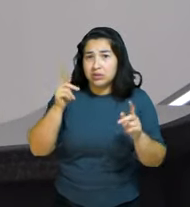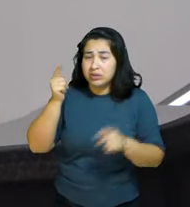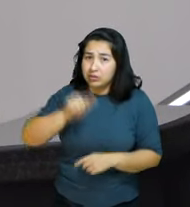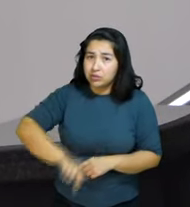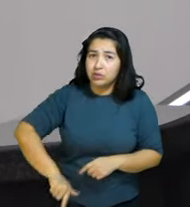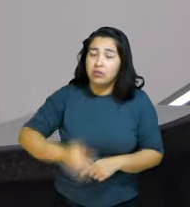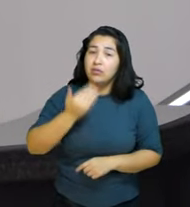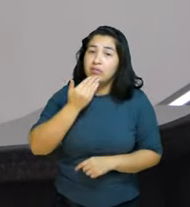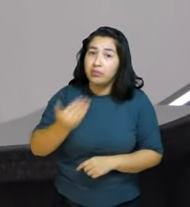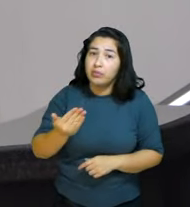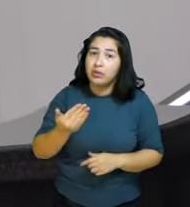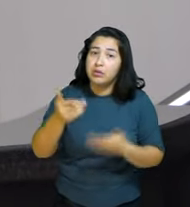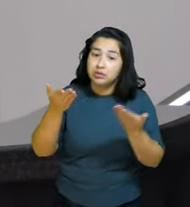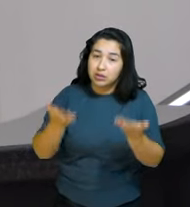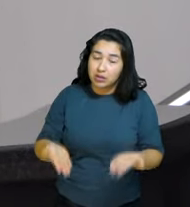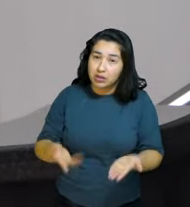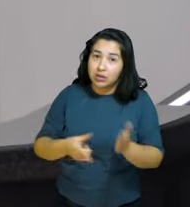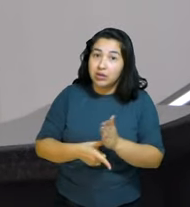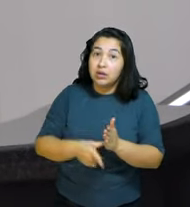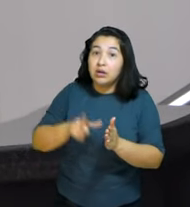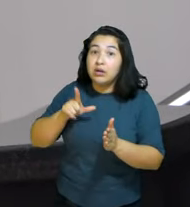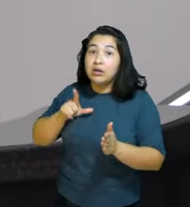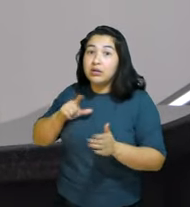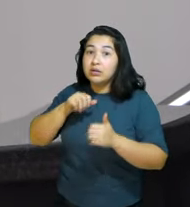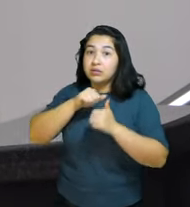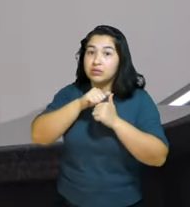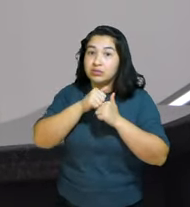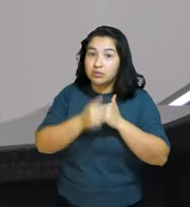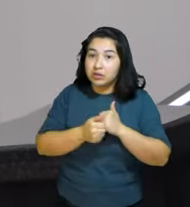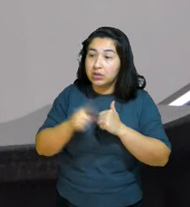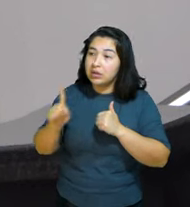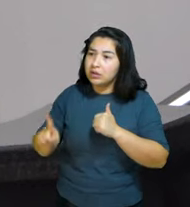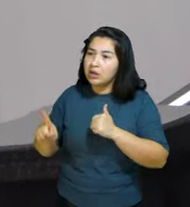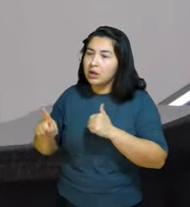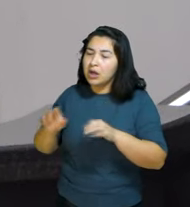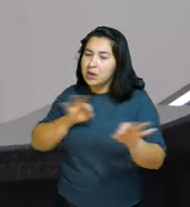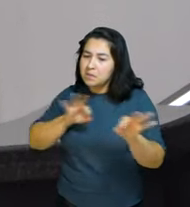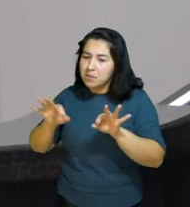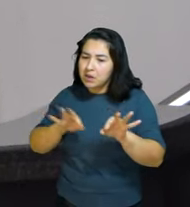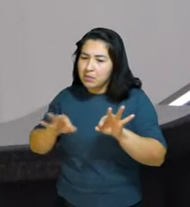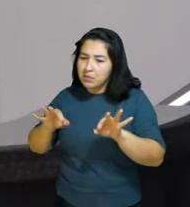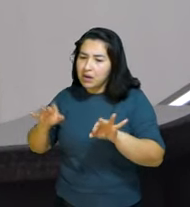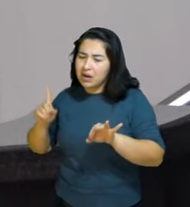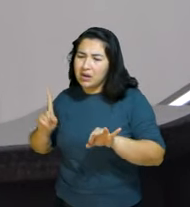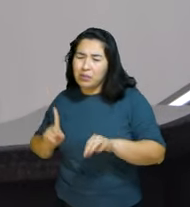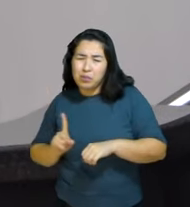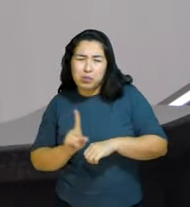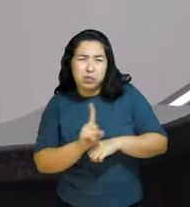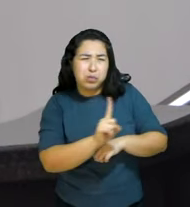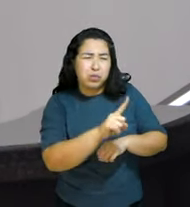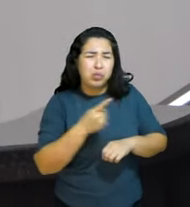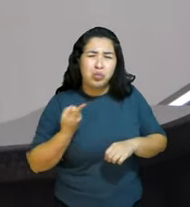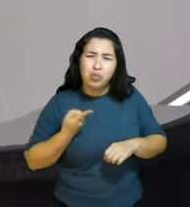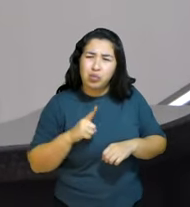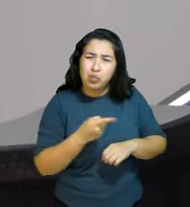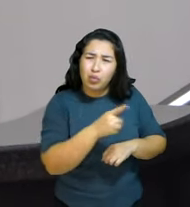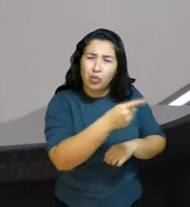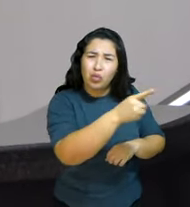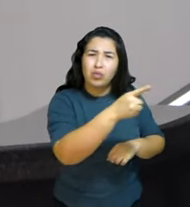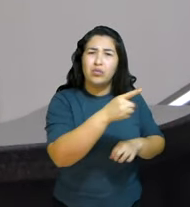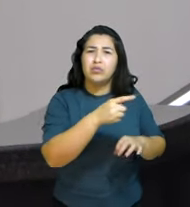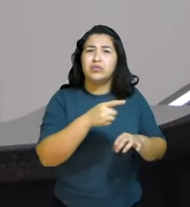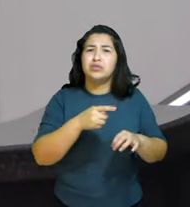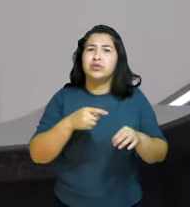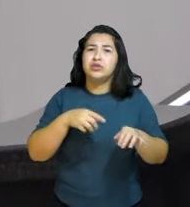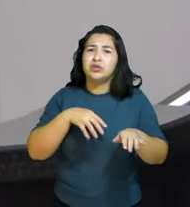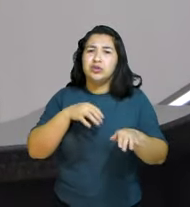essa casa que, né, antes do atleta sair de casa ou que a pessoa se desloque de Chapecó a mais de 600 quilômetros para um evento, que